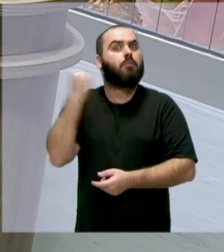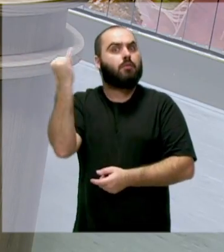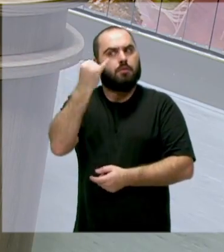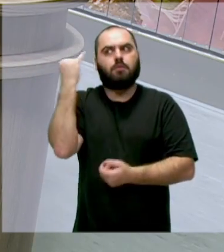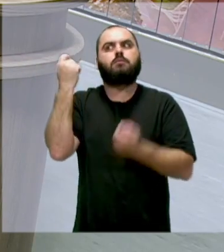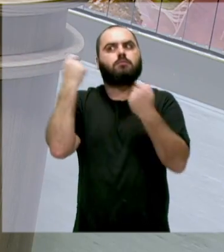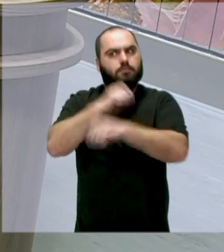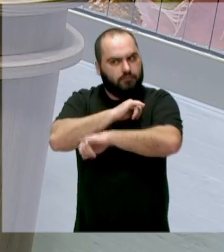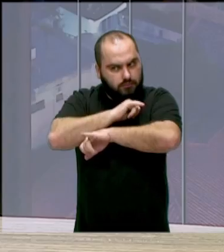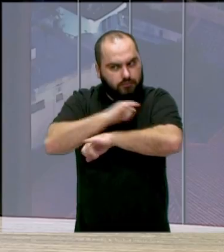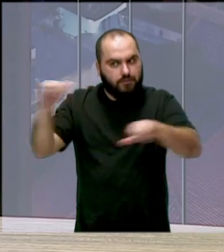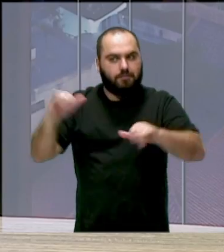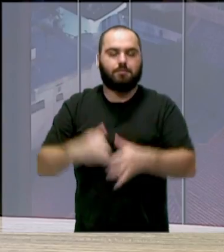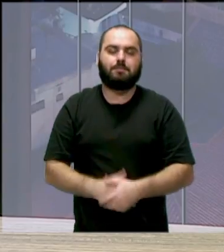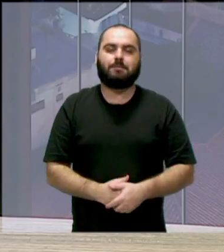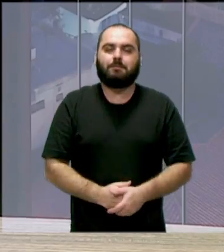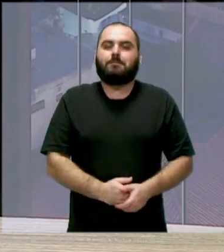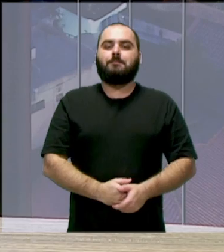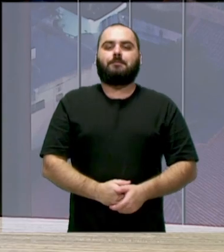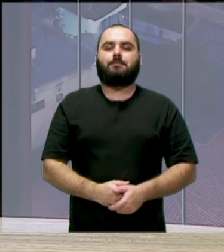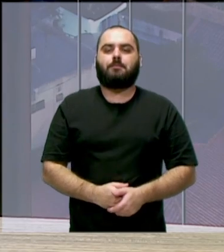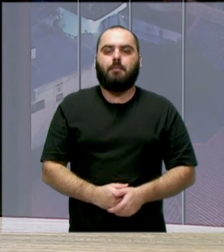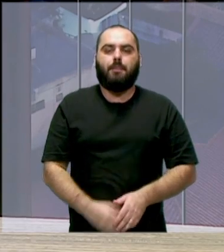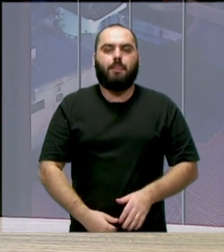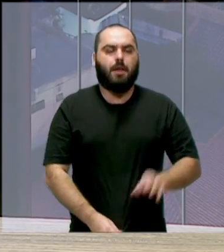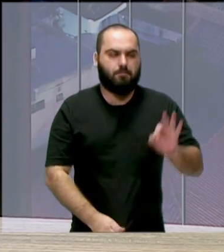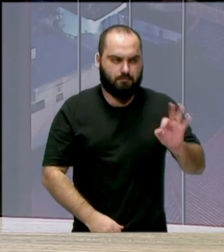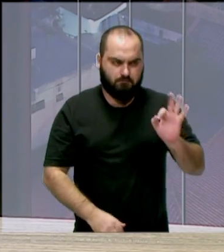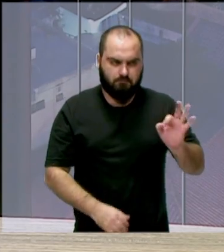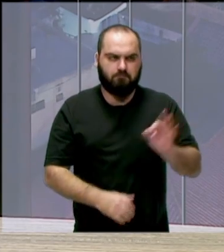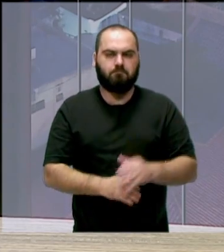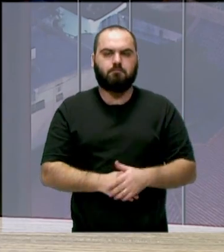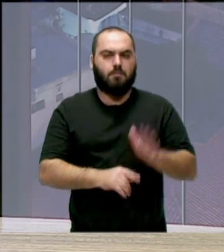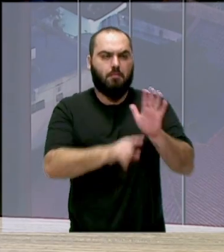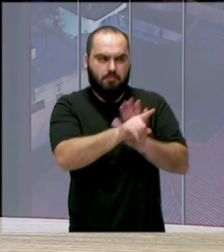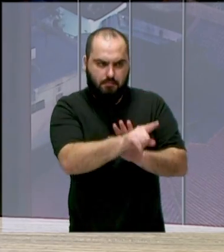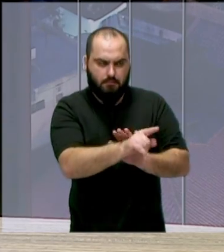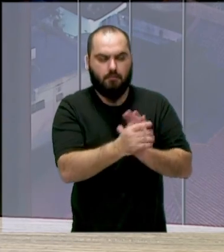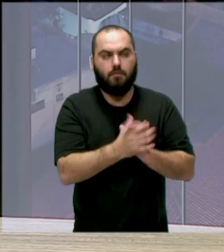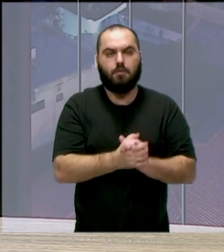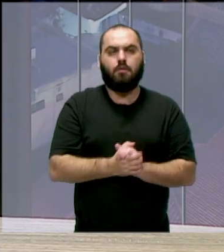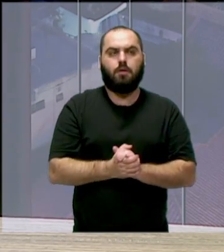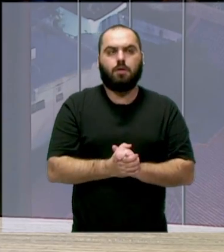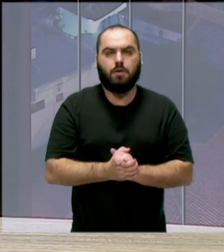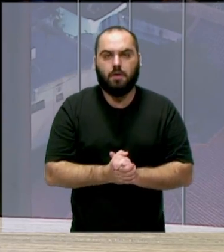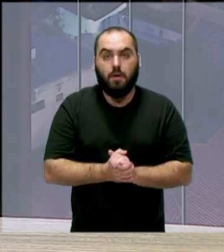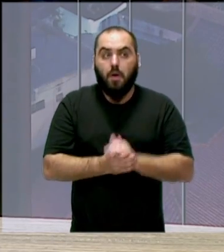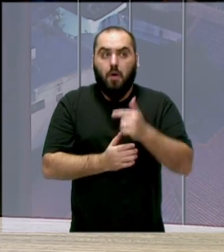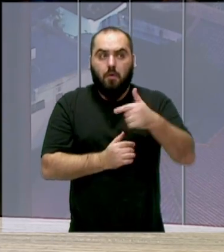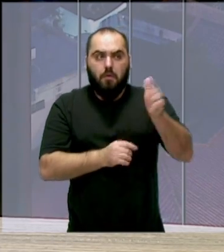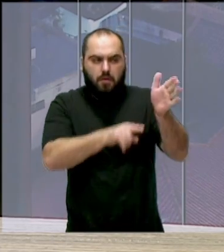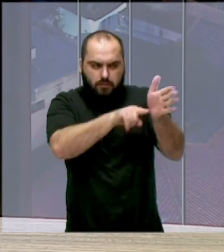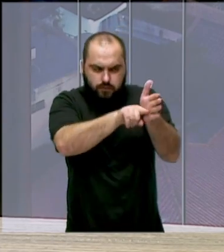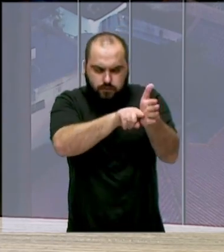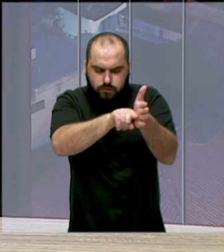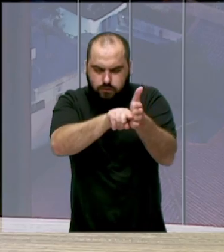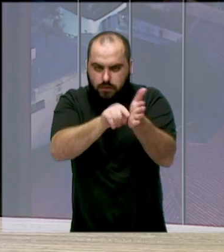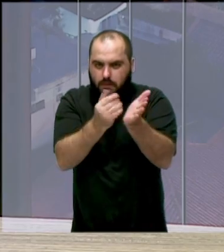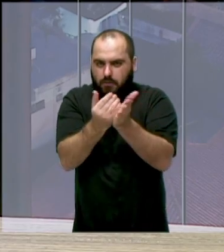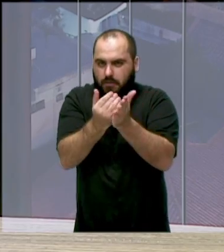informações. Então, Lúcio, a respeito desse levantamento que foi feito no início de abril,